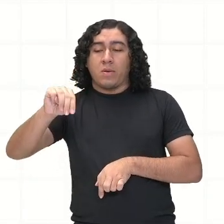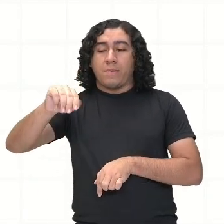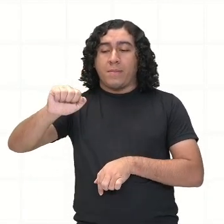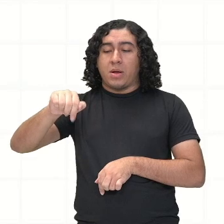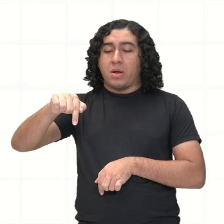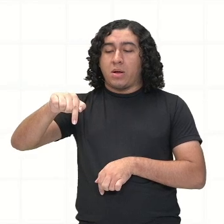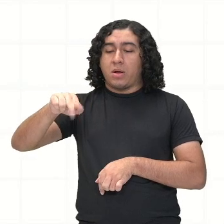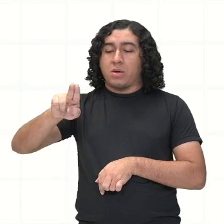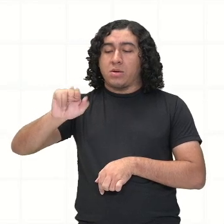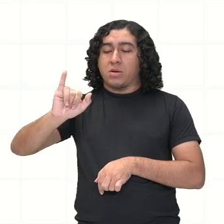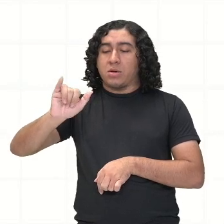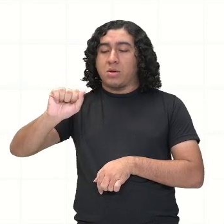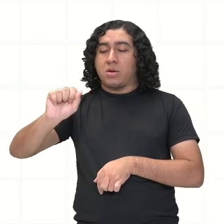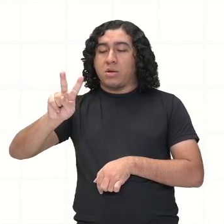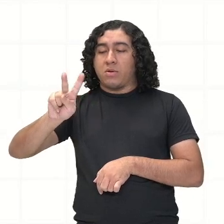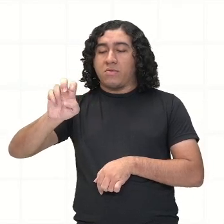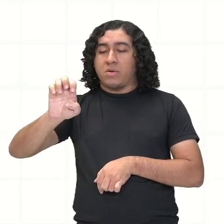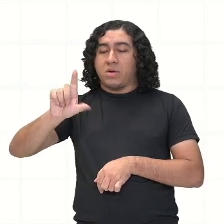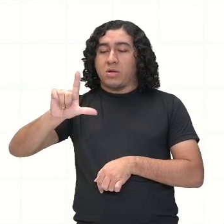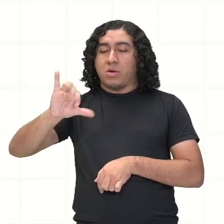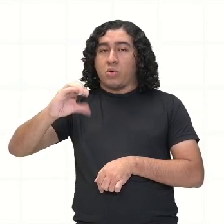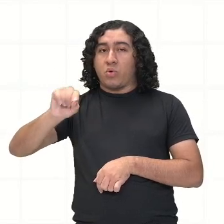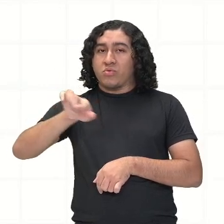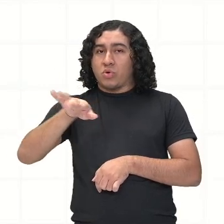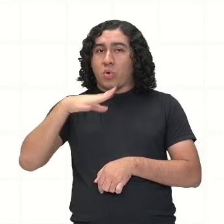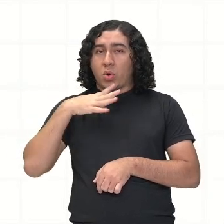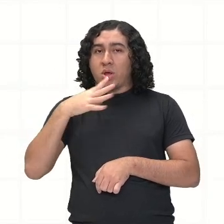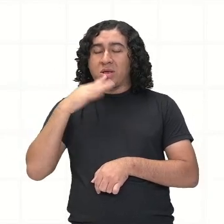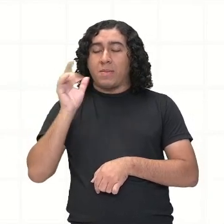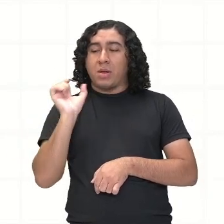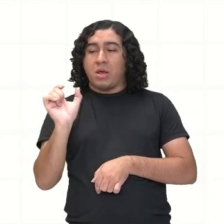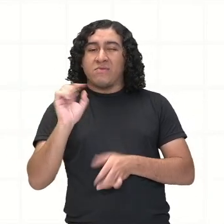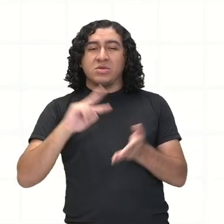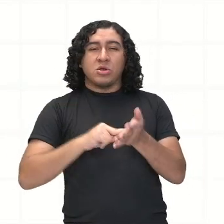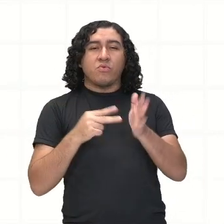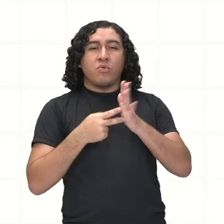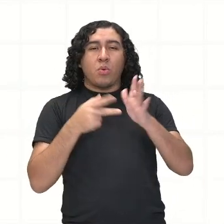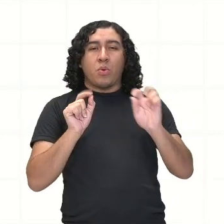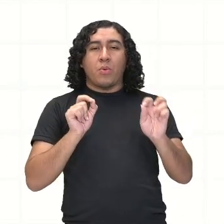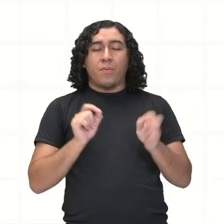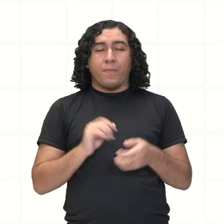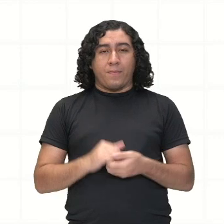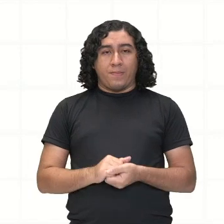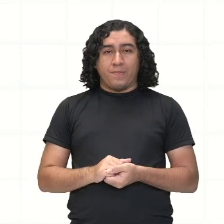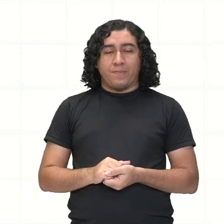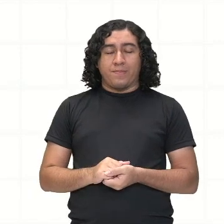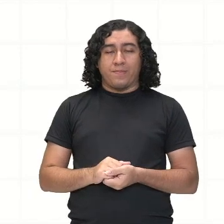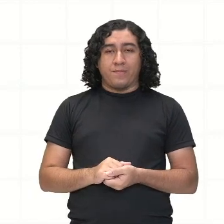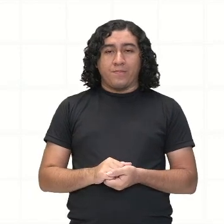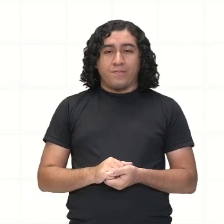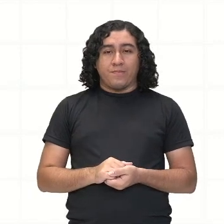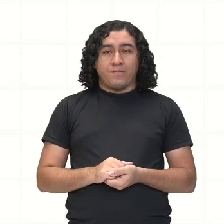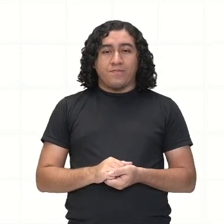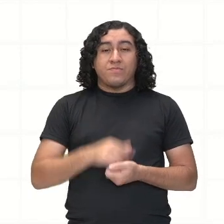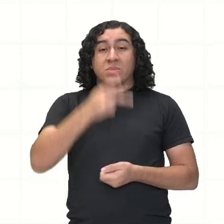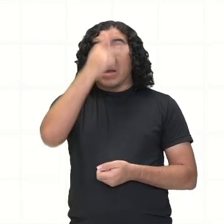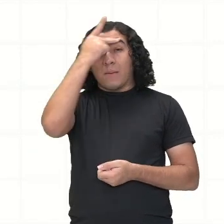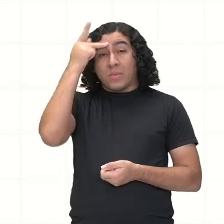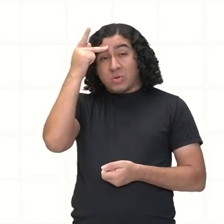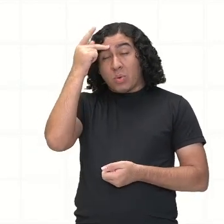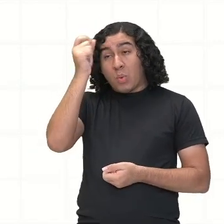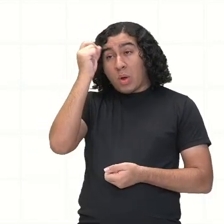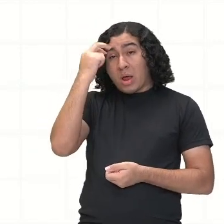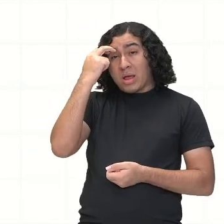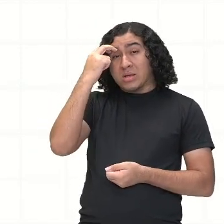ter ouvido essa palavra alguma vez. Maquiavélico quer dizer aquela pessoa que ela é assim, muito inteligente, muito